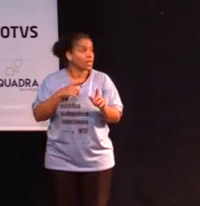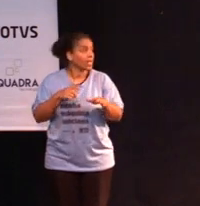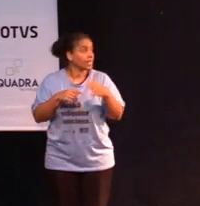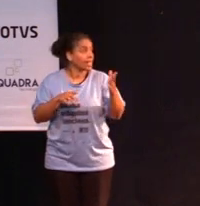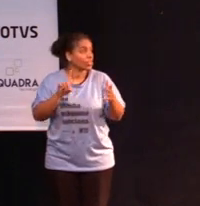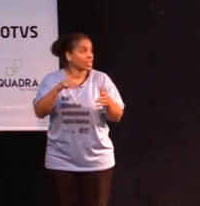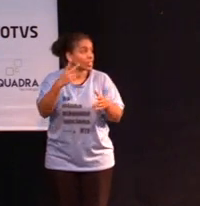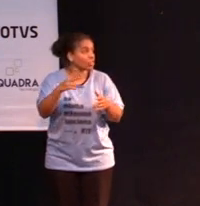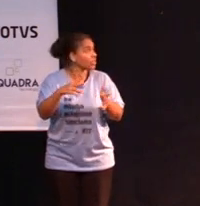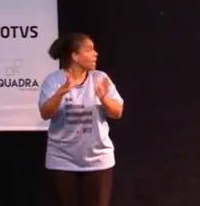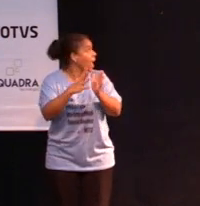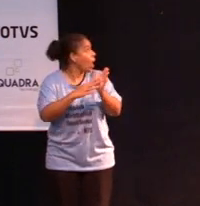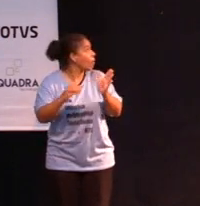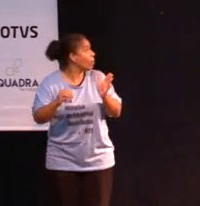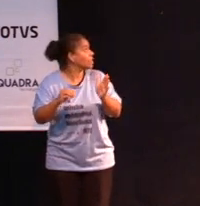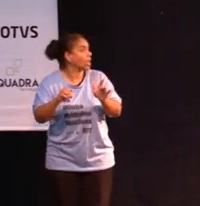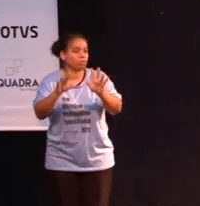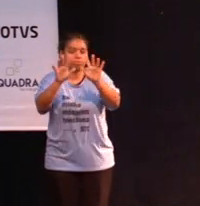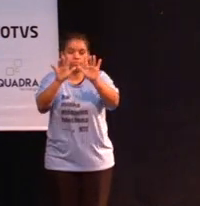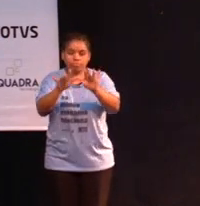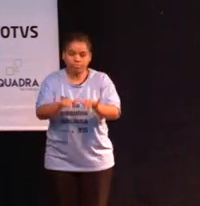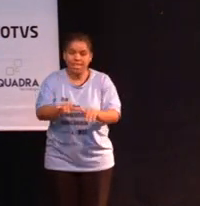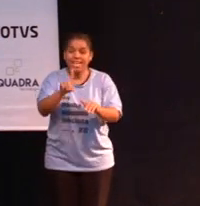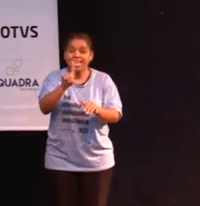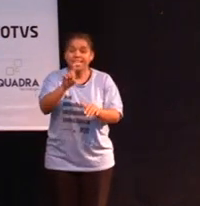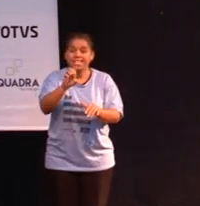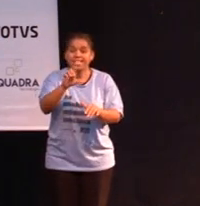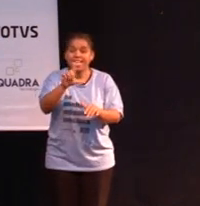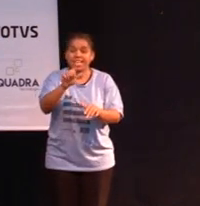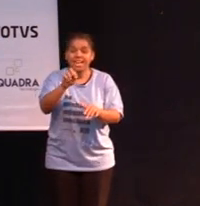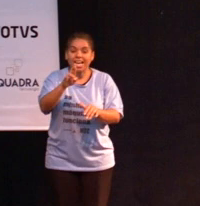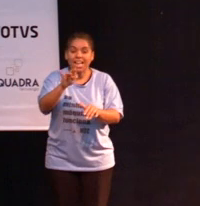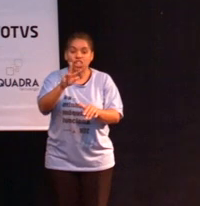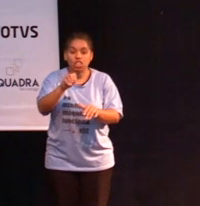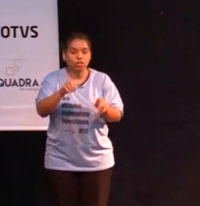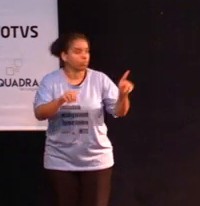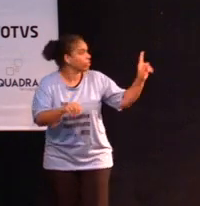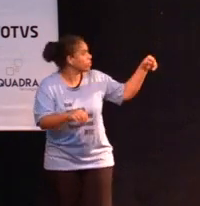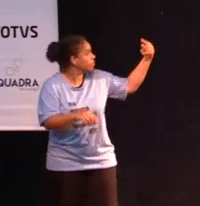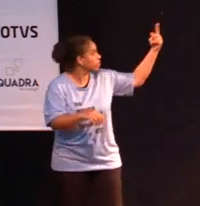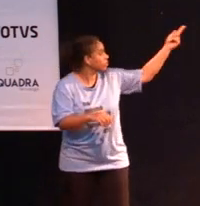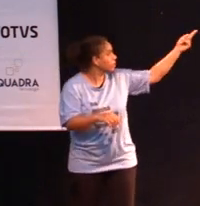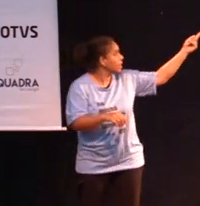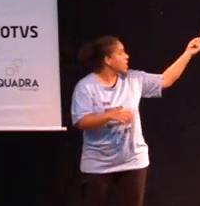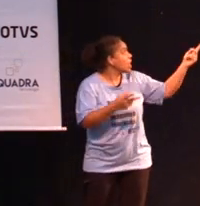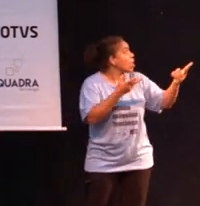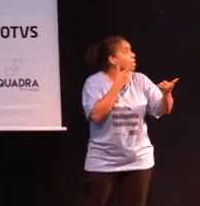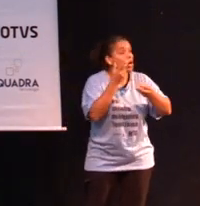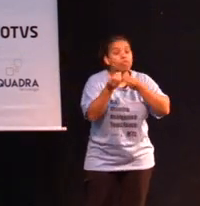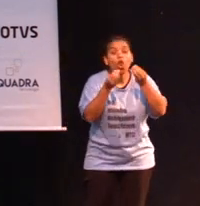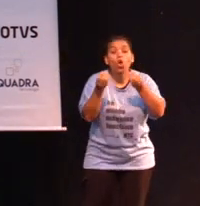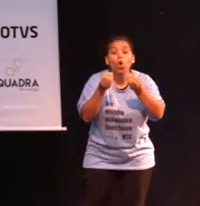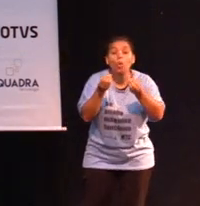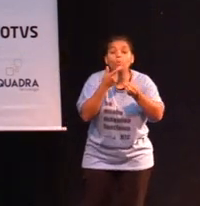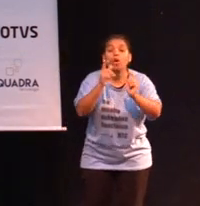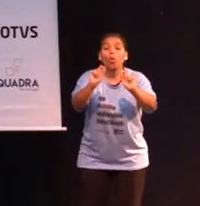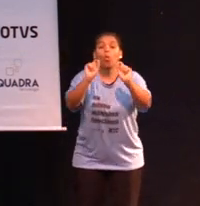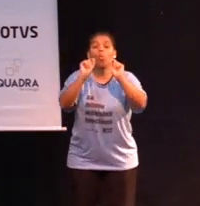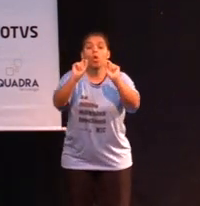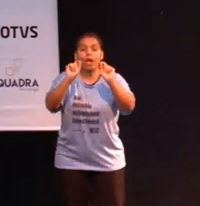vocês é o modelo declarativo que eu deixo de faz fala como e falo o que eu falar eu quero